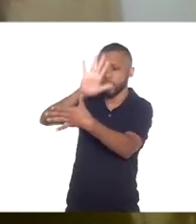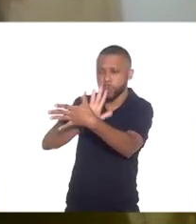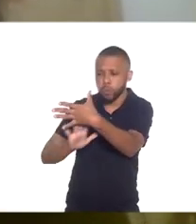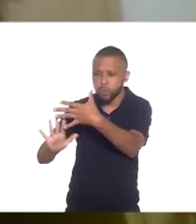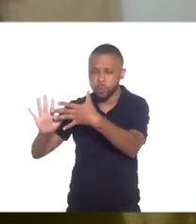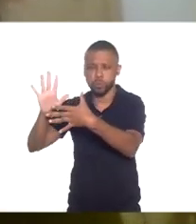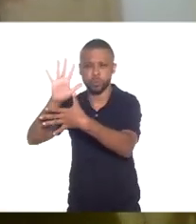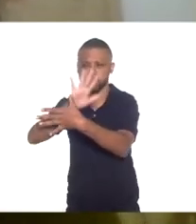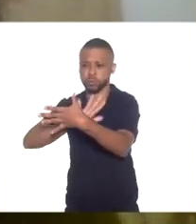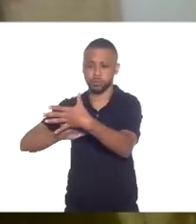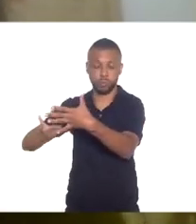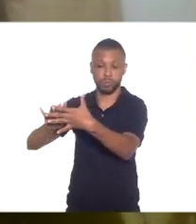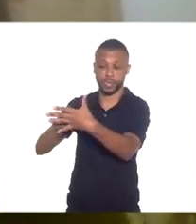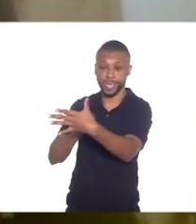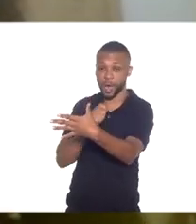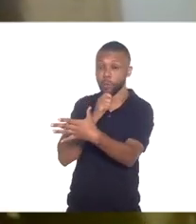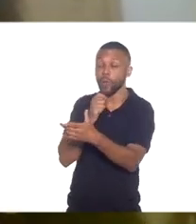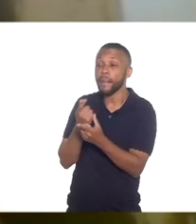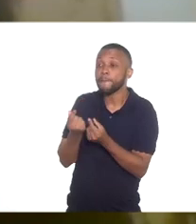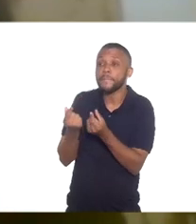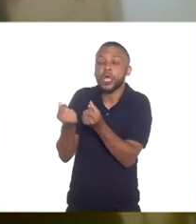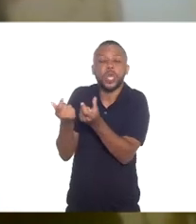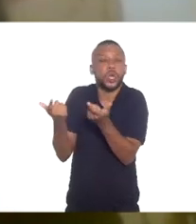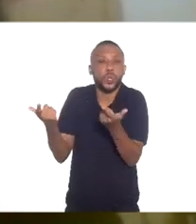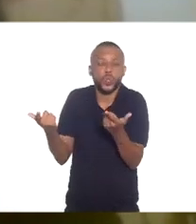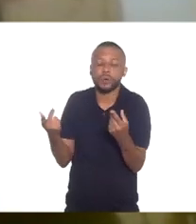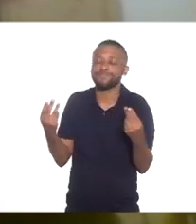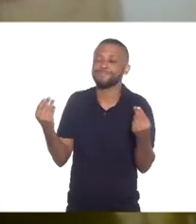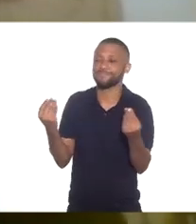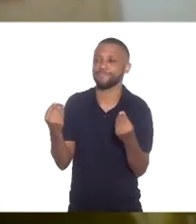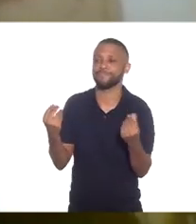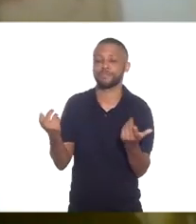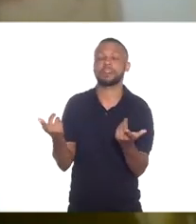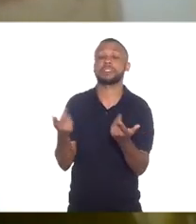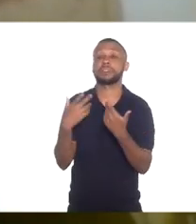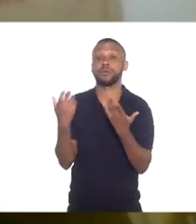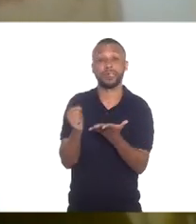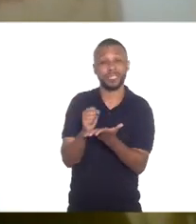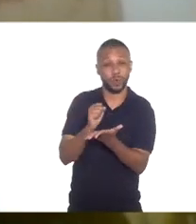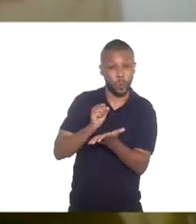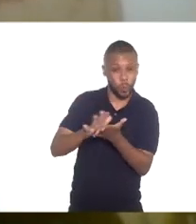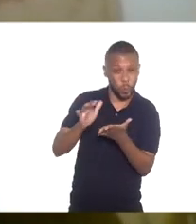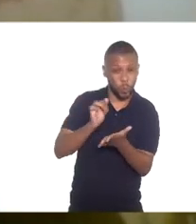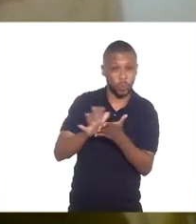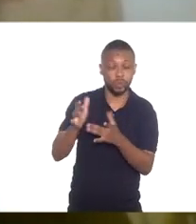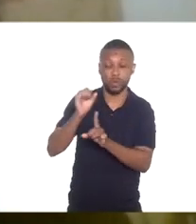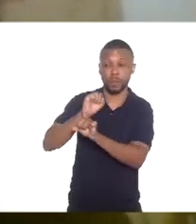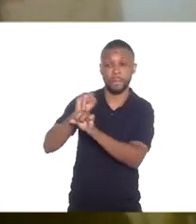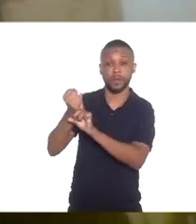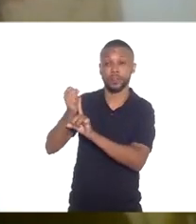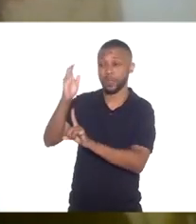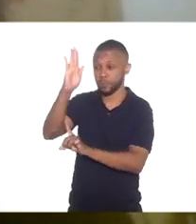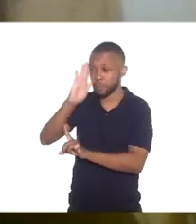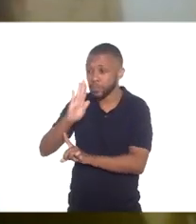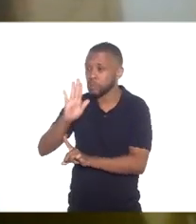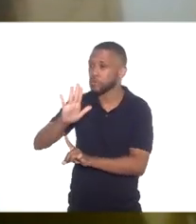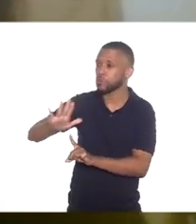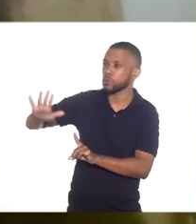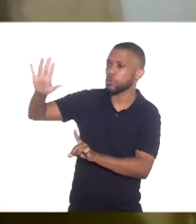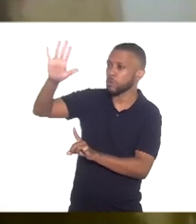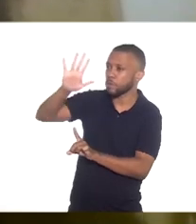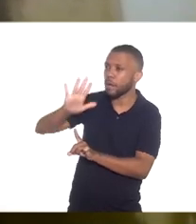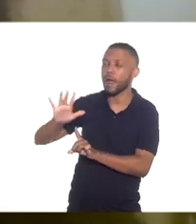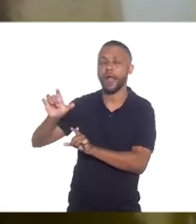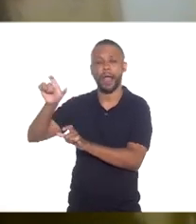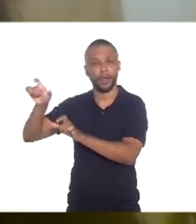valor inestimável. Né? E esse valor e esse custo é arcado pela sociedade brasileira. Né? Então, a